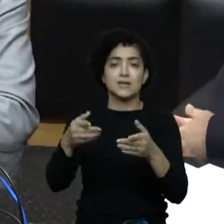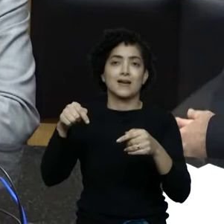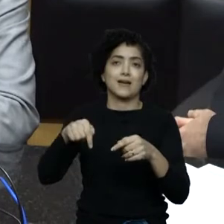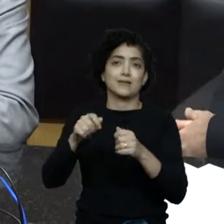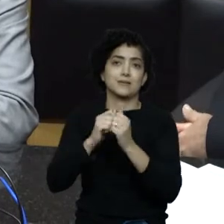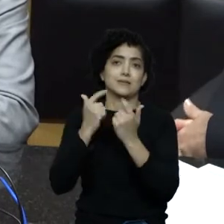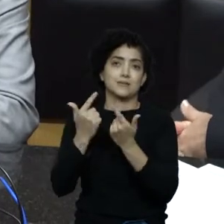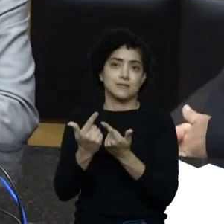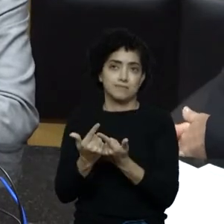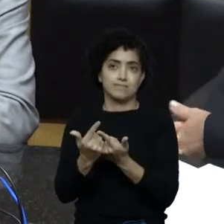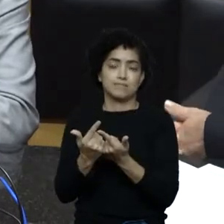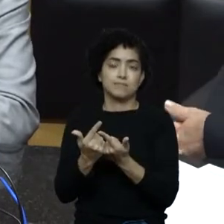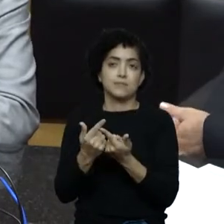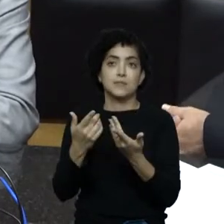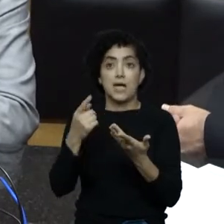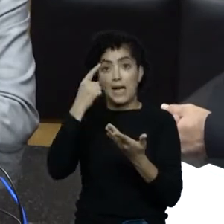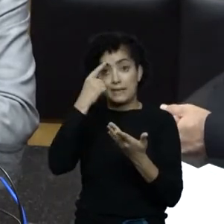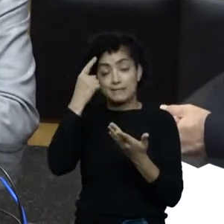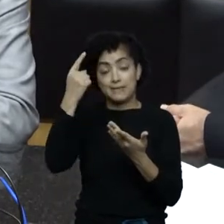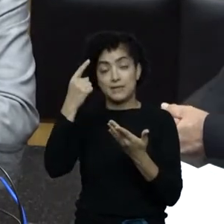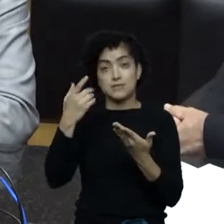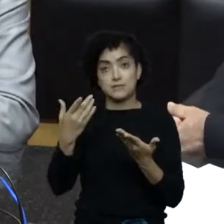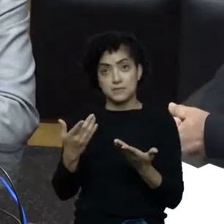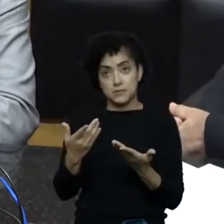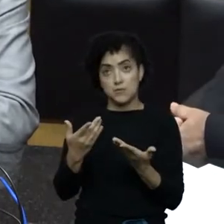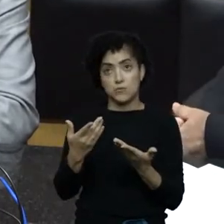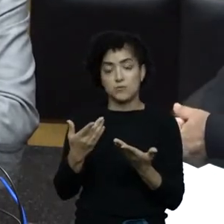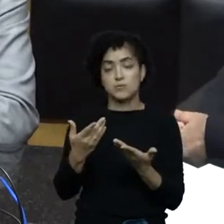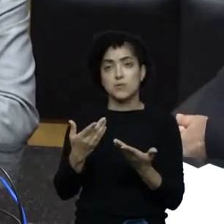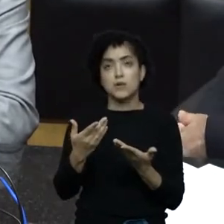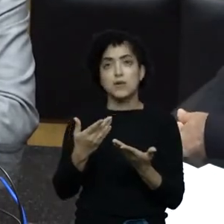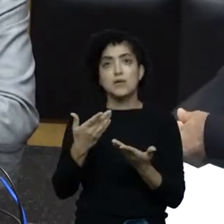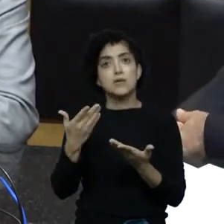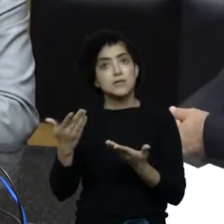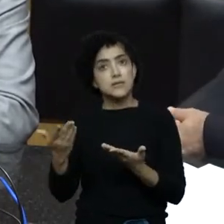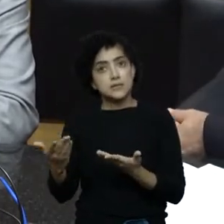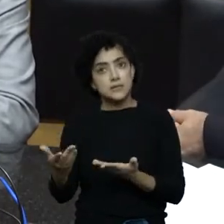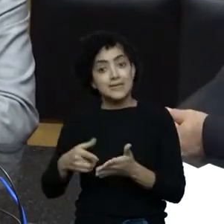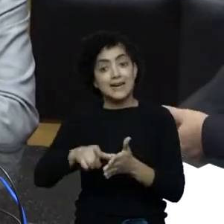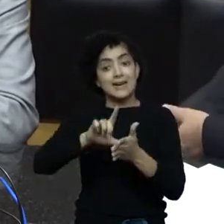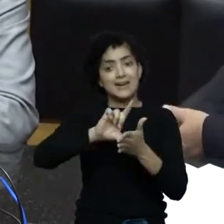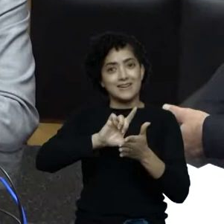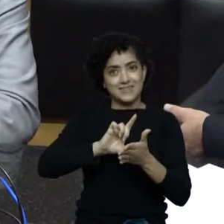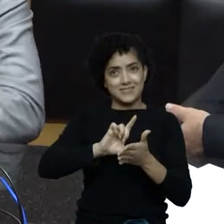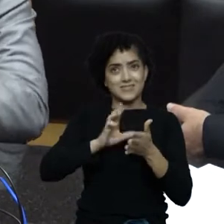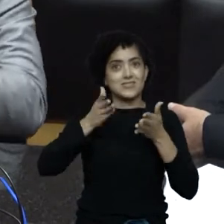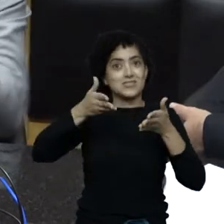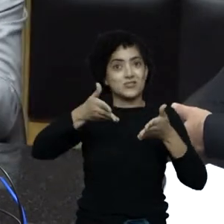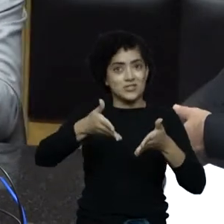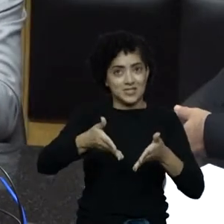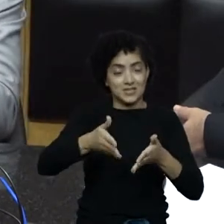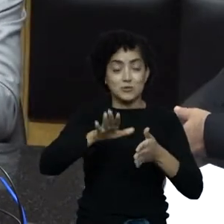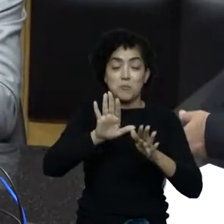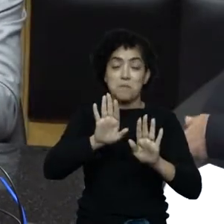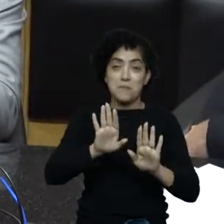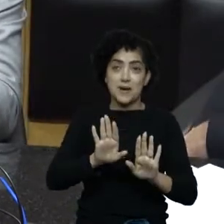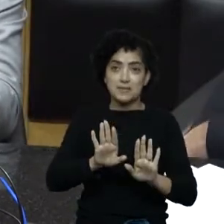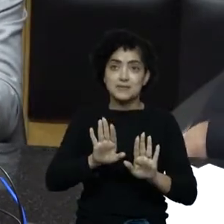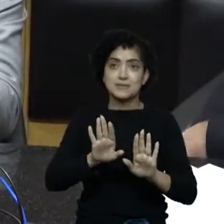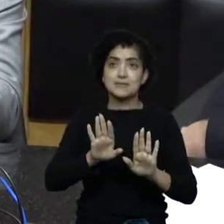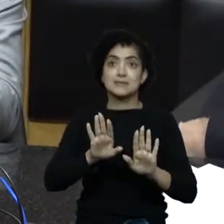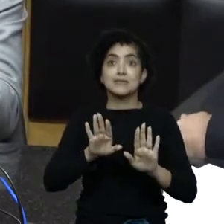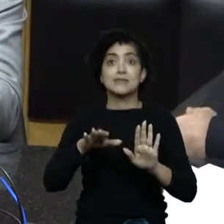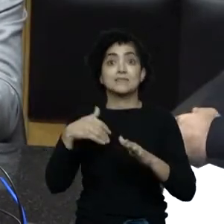claro que a intenção e a ideia que seus projetos tivessem chego Antes aqui na casa mas em virtude